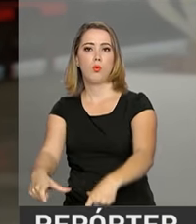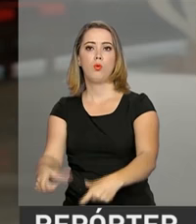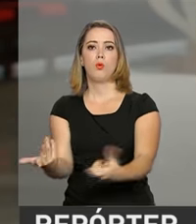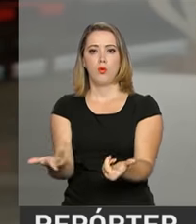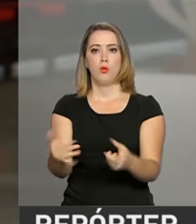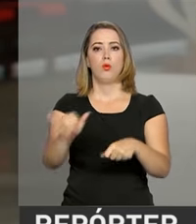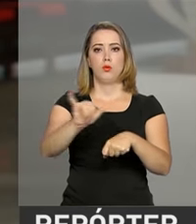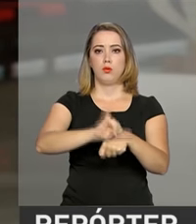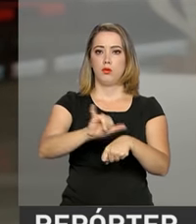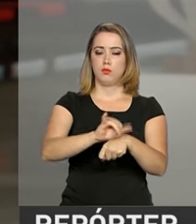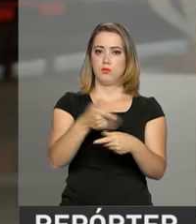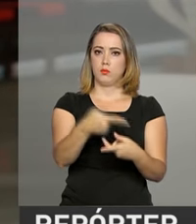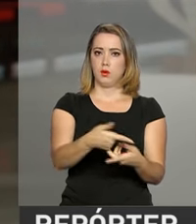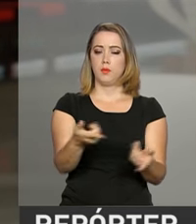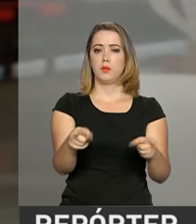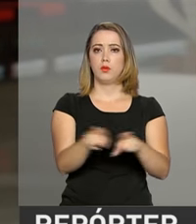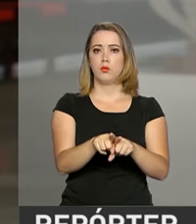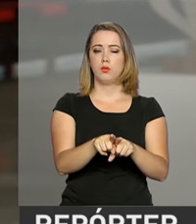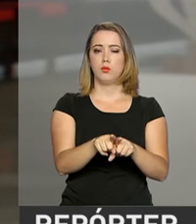ex-príncipe